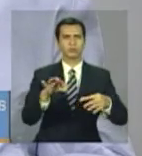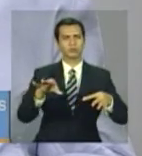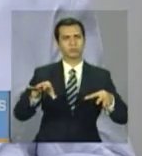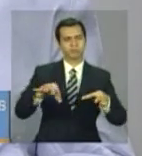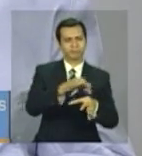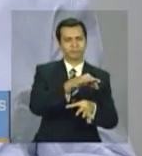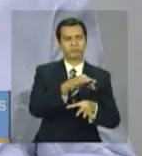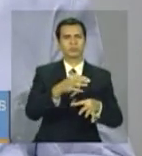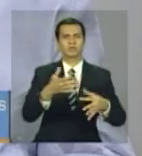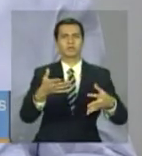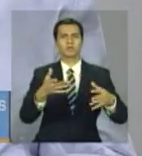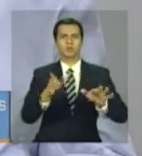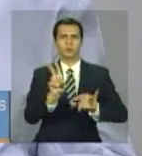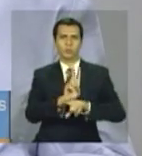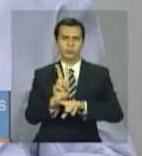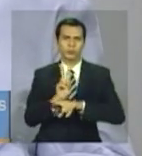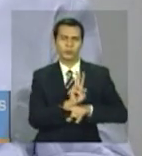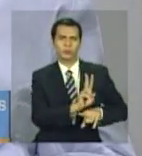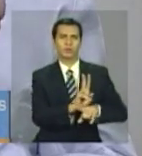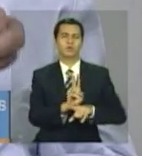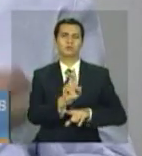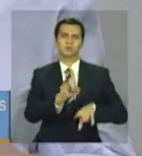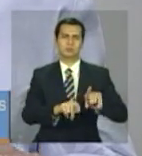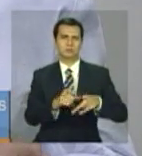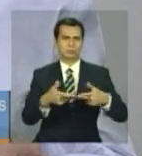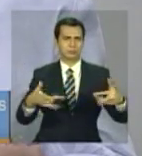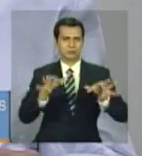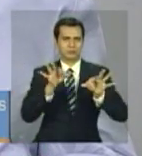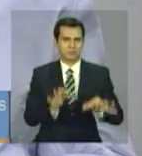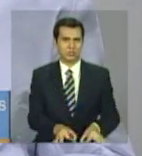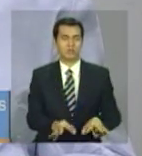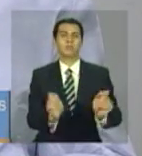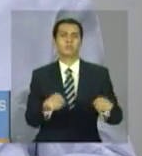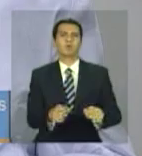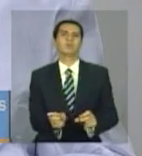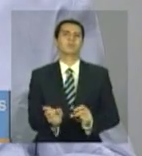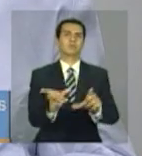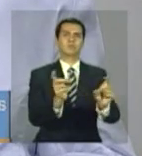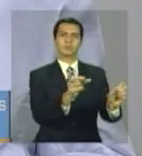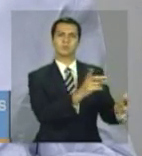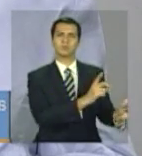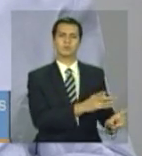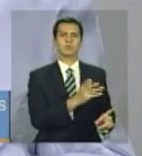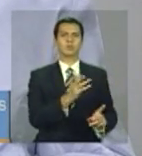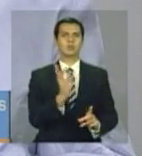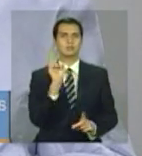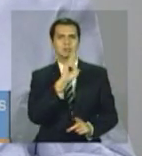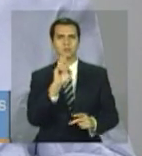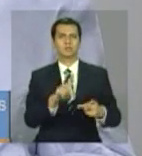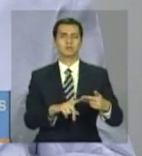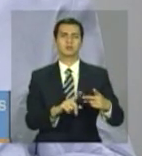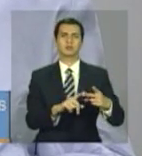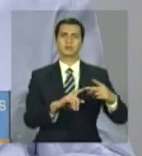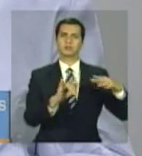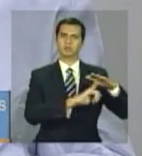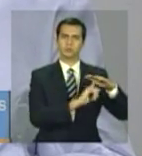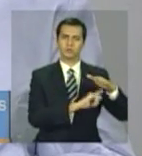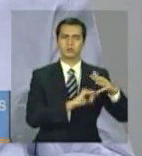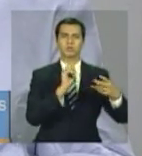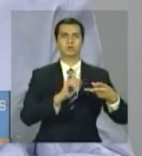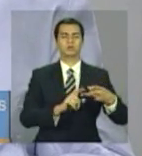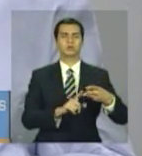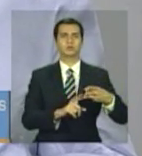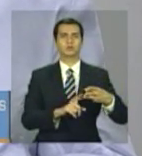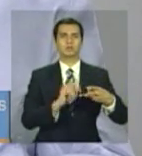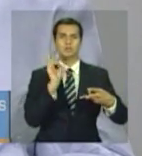bancos de alimentos também, né, pode chegar aos bancos, pode chegar nas cozinhas comunitárias, nos restaurantes, nas entidades beneficentes que